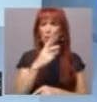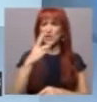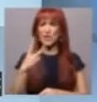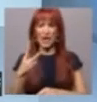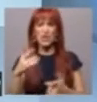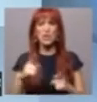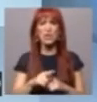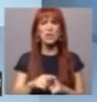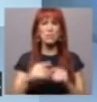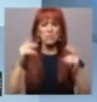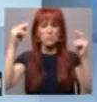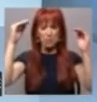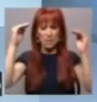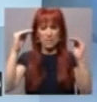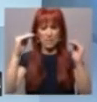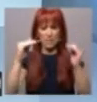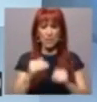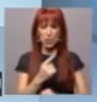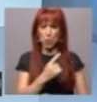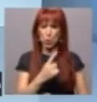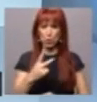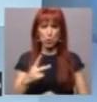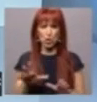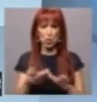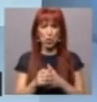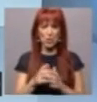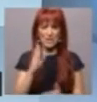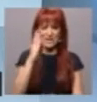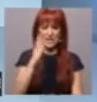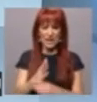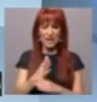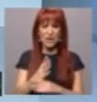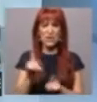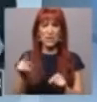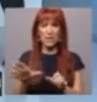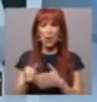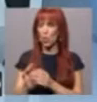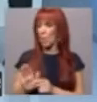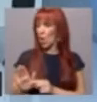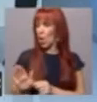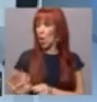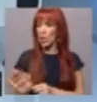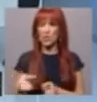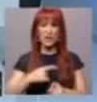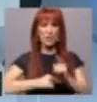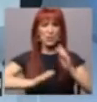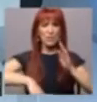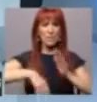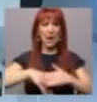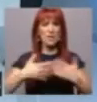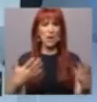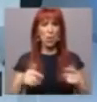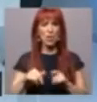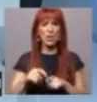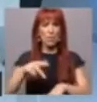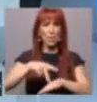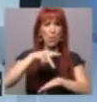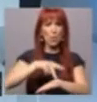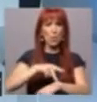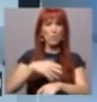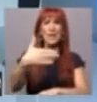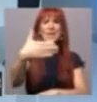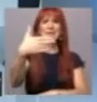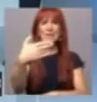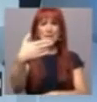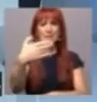metros, diminuindo gradualmente para 1 a 2 metros nos grupos central e oriental. Temperatura máxima prevista para Ponta Delgada de